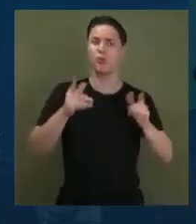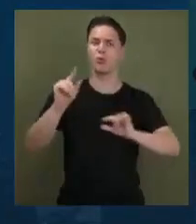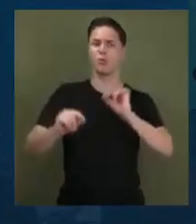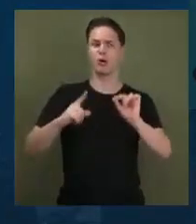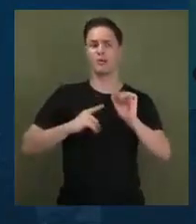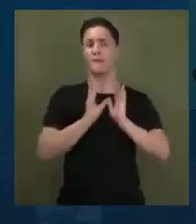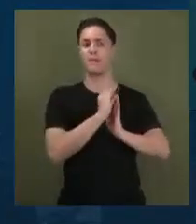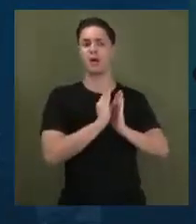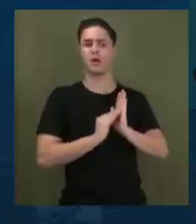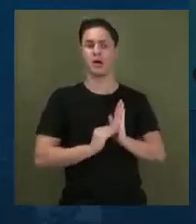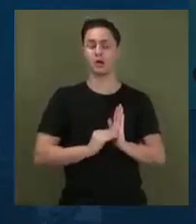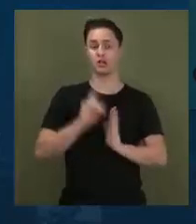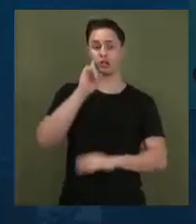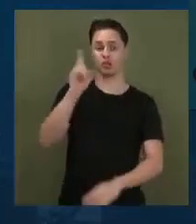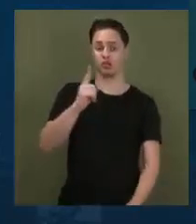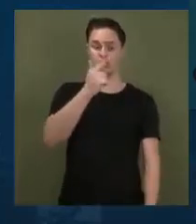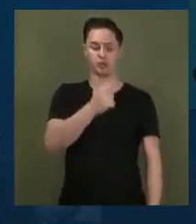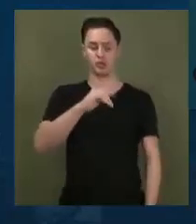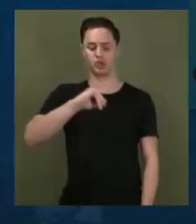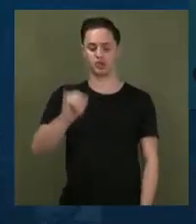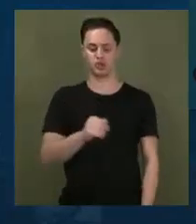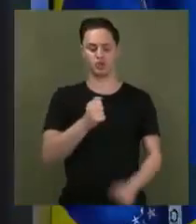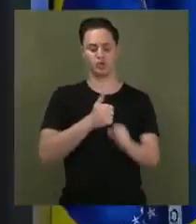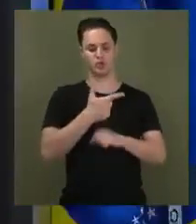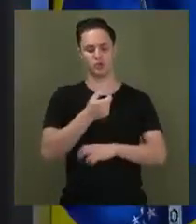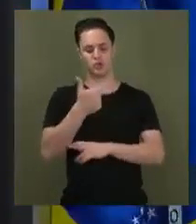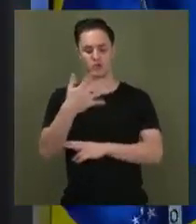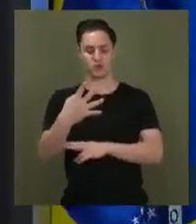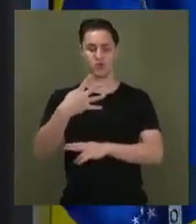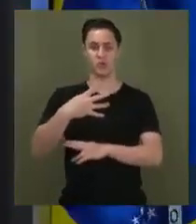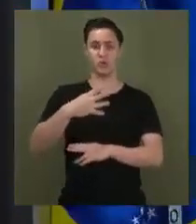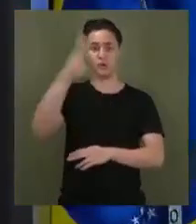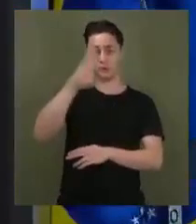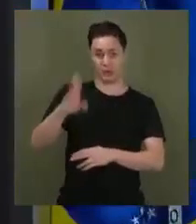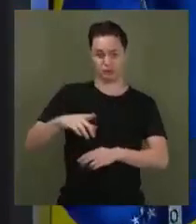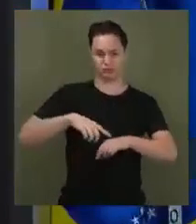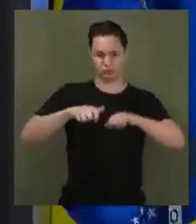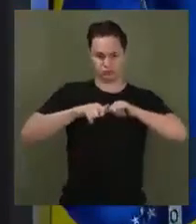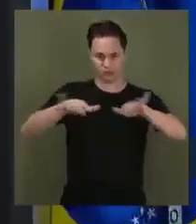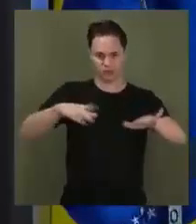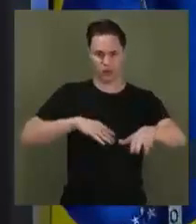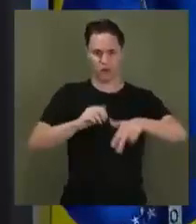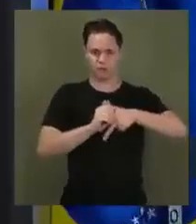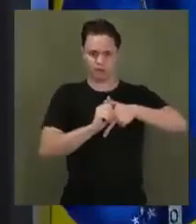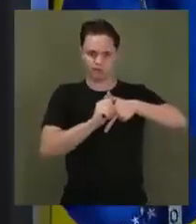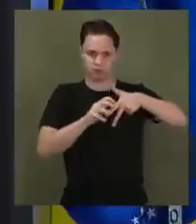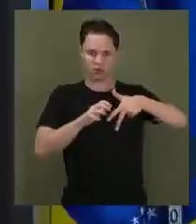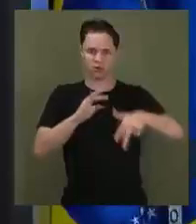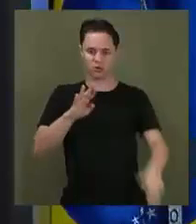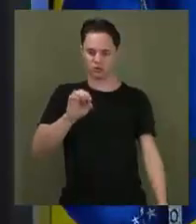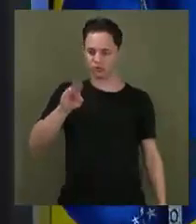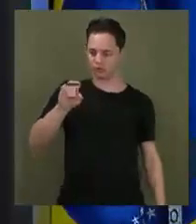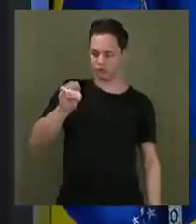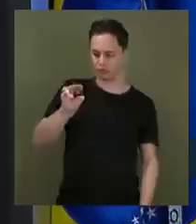matéria publicada em 2 de janeiro de 24, o Brasil bate risco de hospitalizações por trombose. Portugal, como eu já tinha